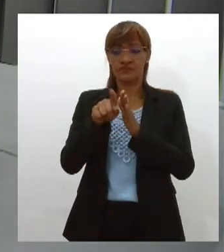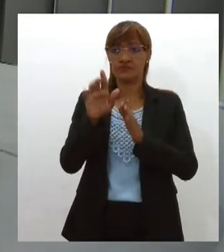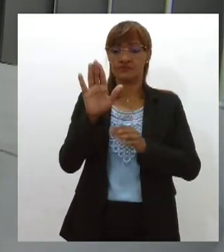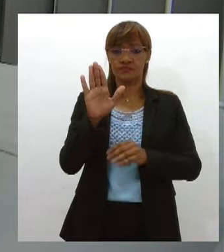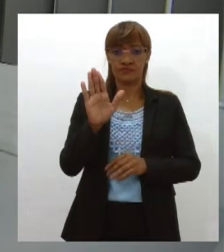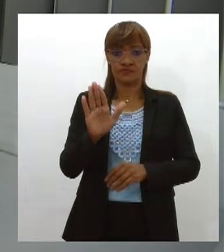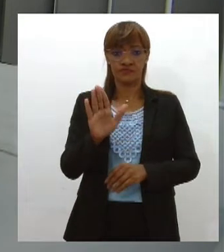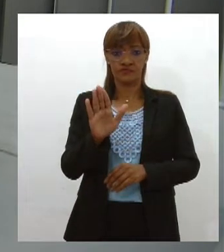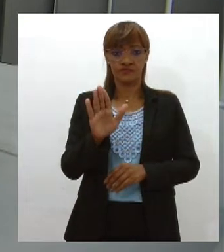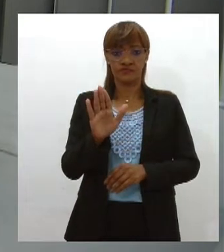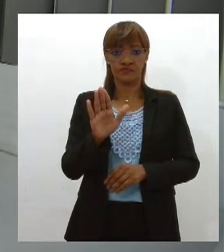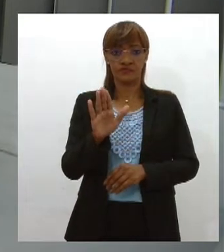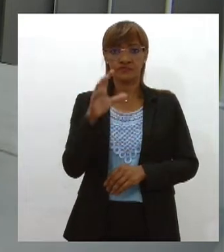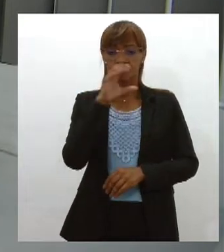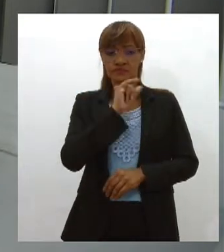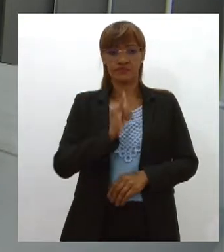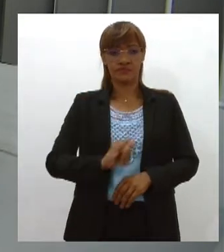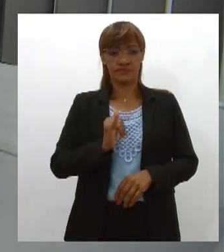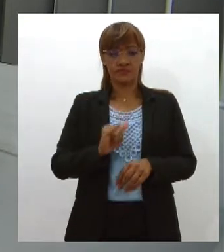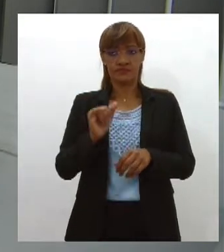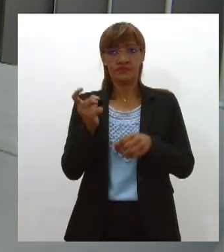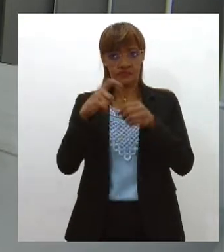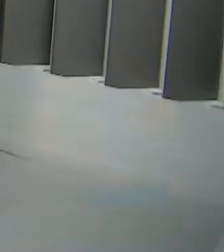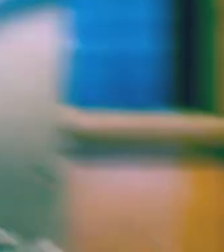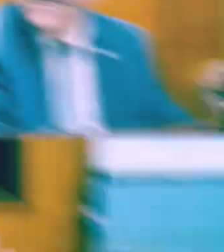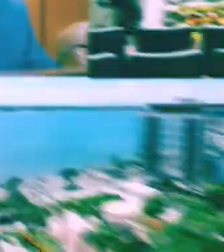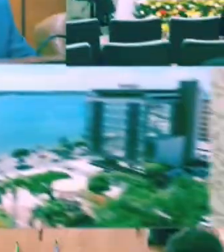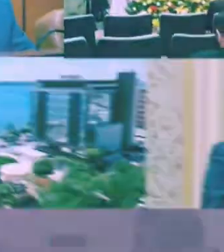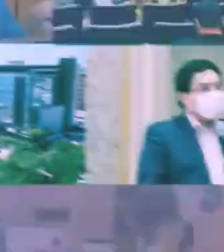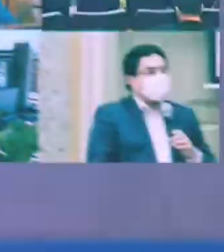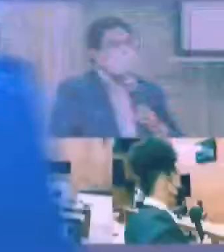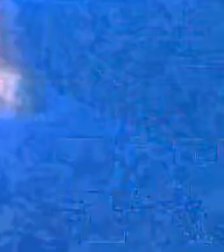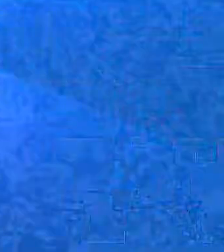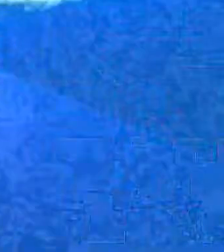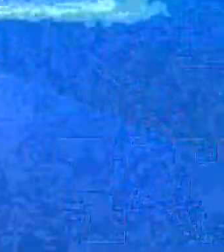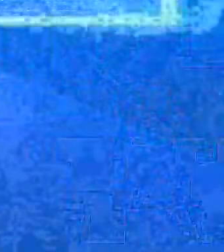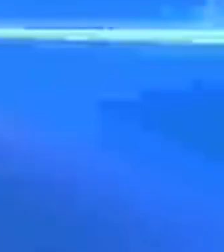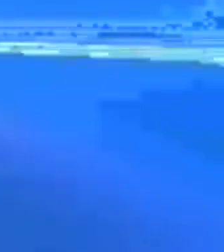Então, vamos ao intervalo, já a gente volta.